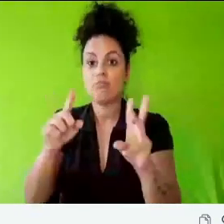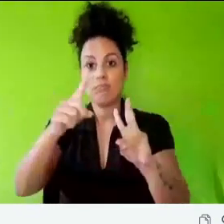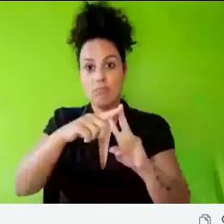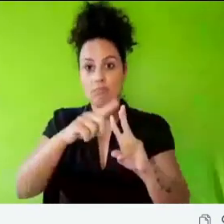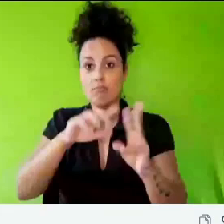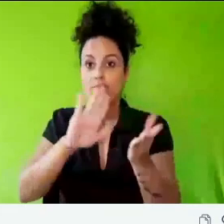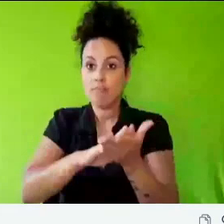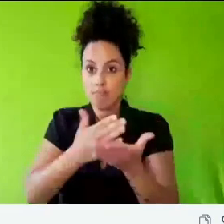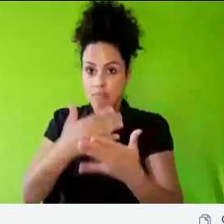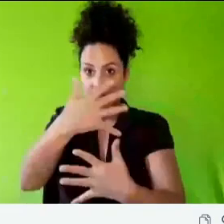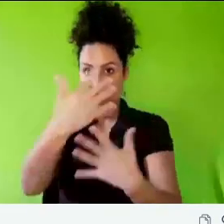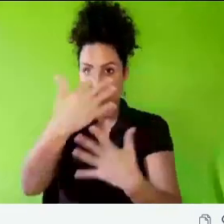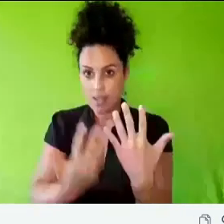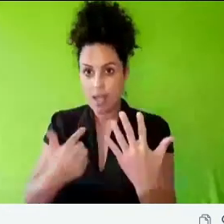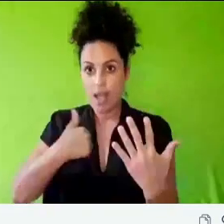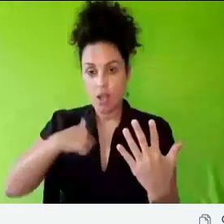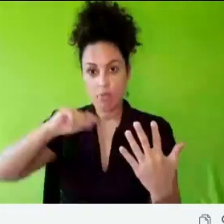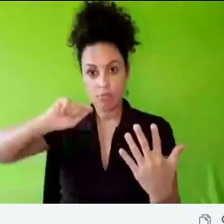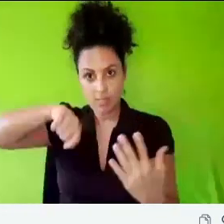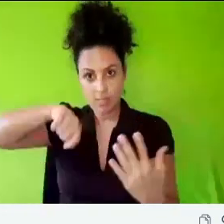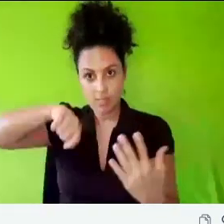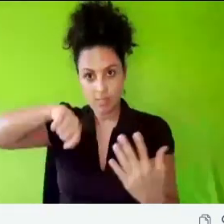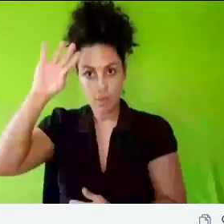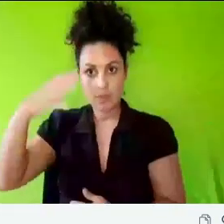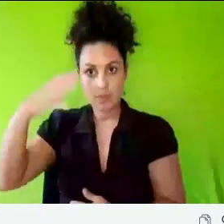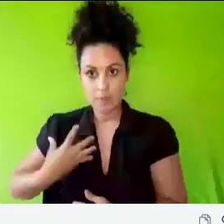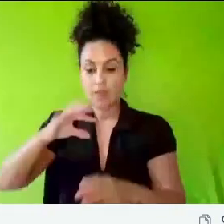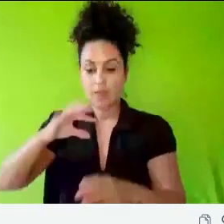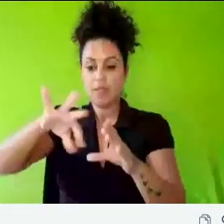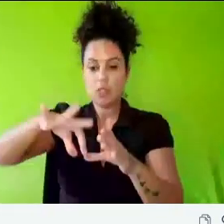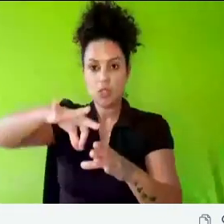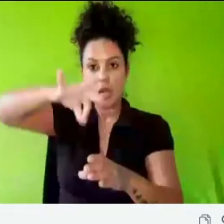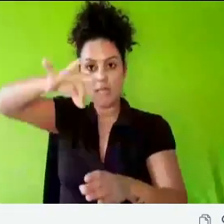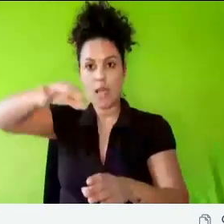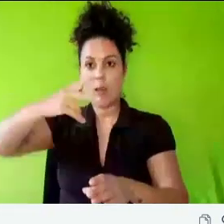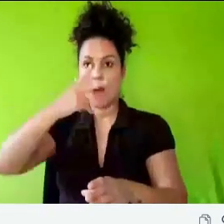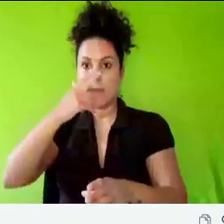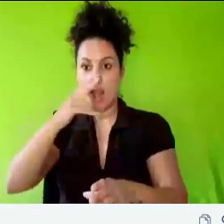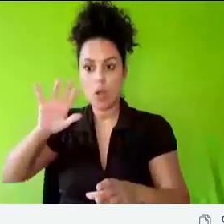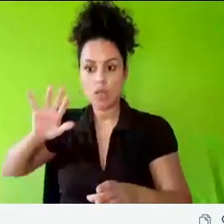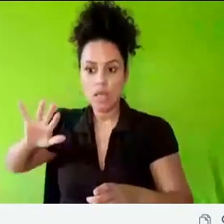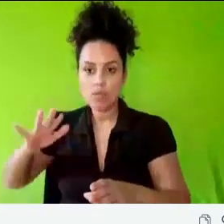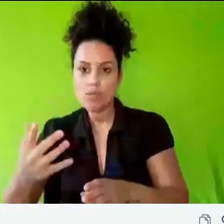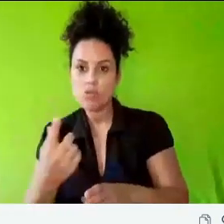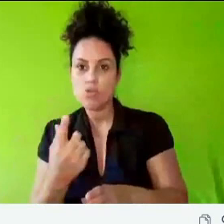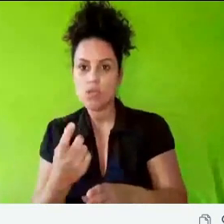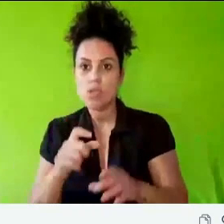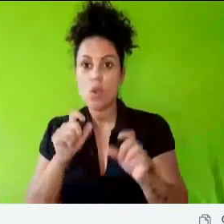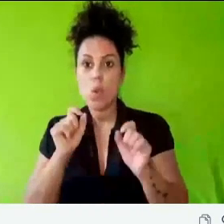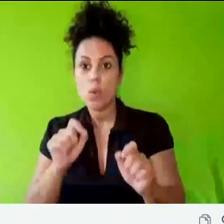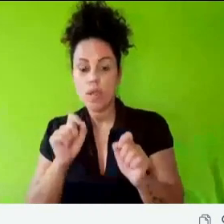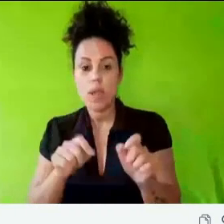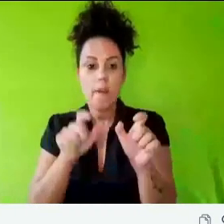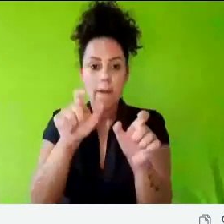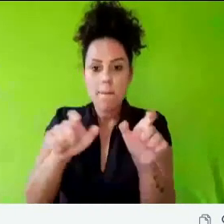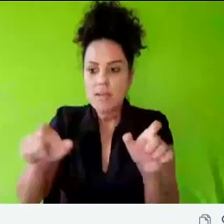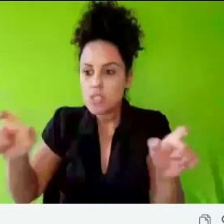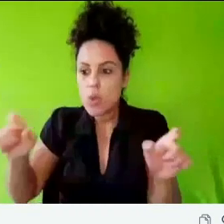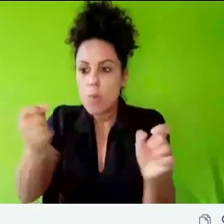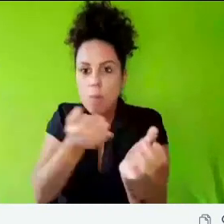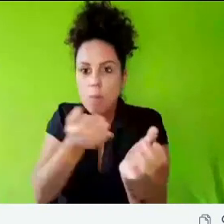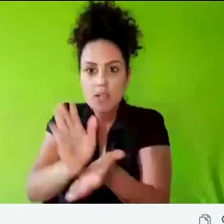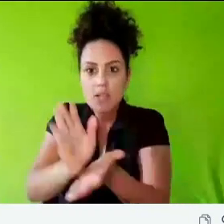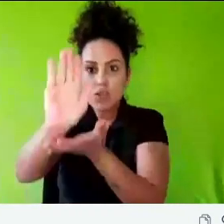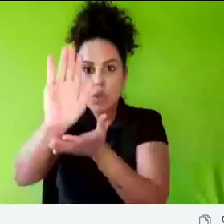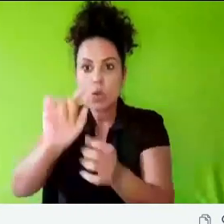Vieira. O sorteio eletrônico visa classificar todos os candidatos com inscrições homologadas para